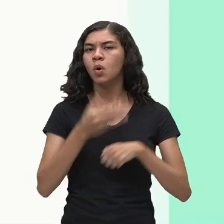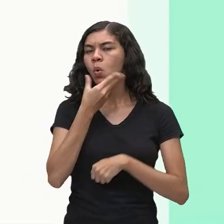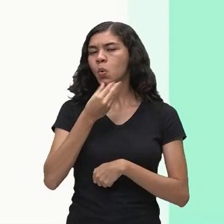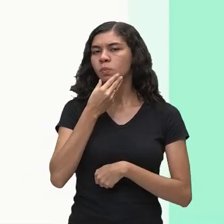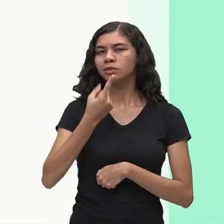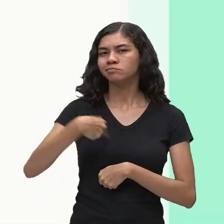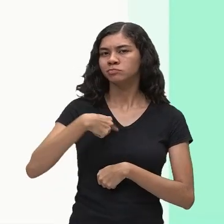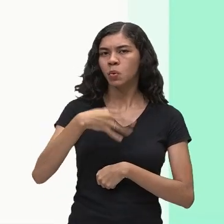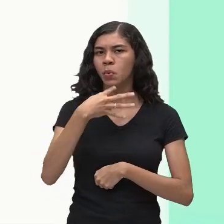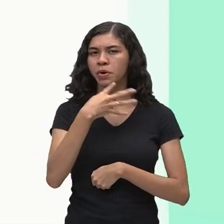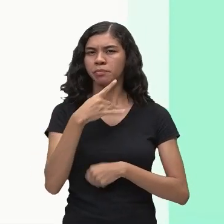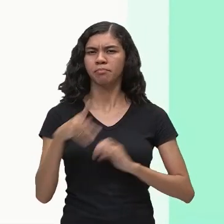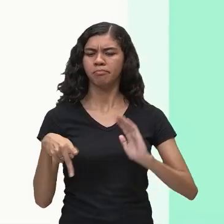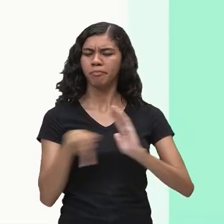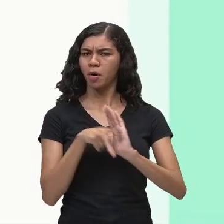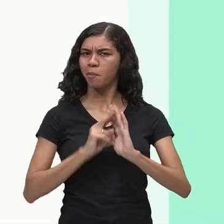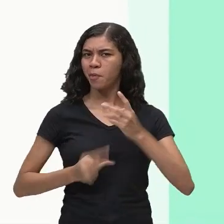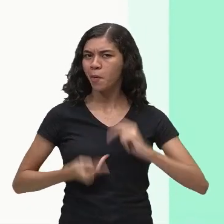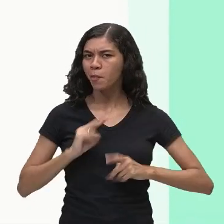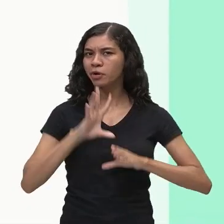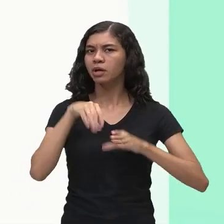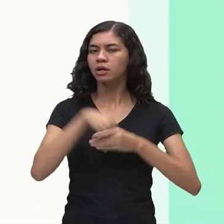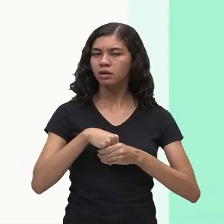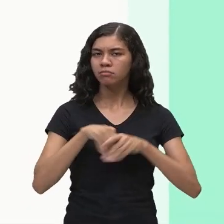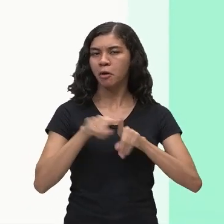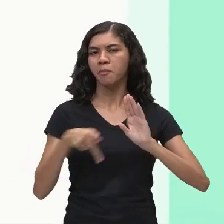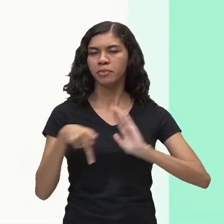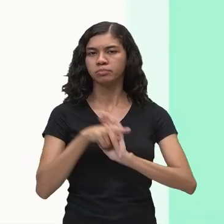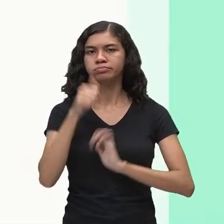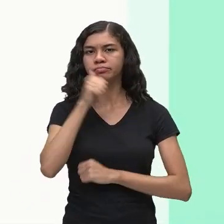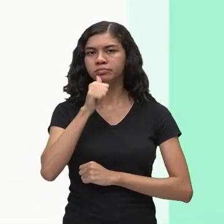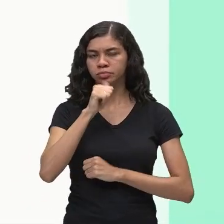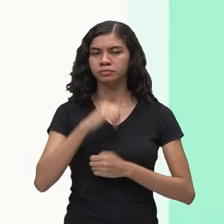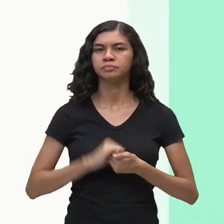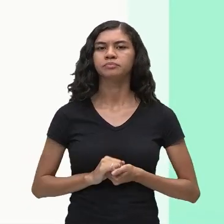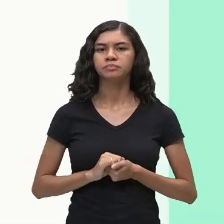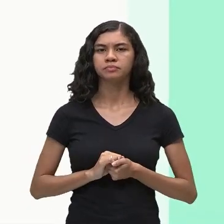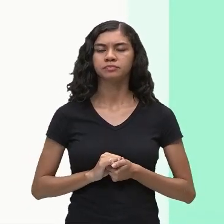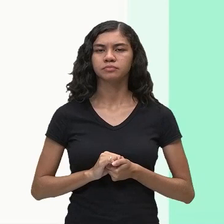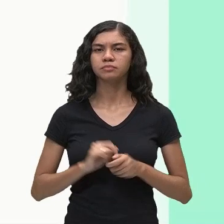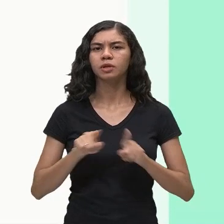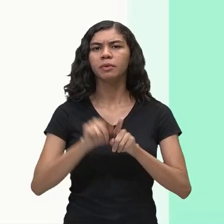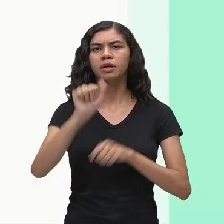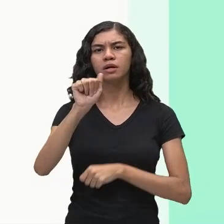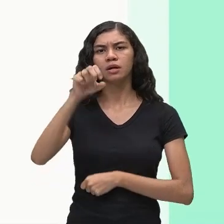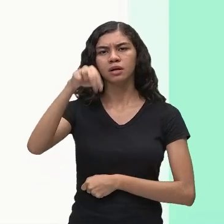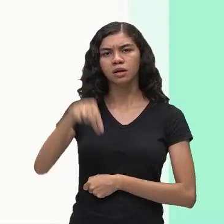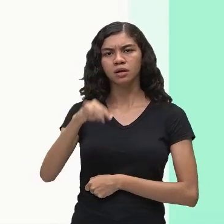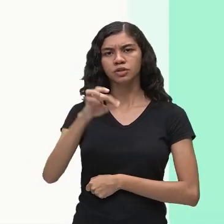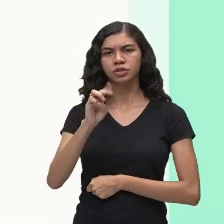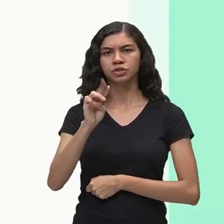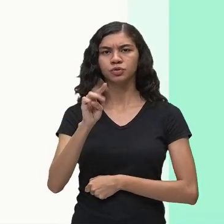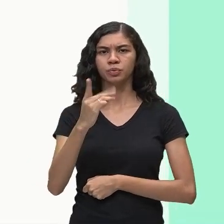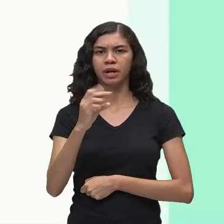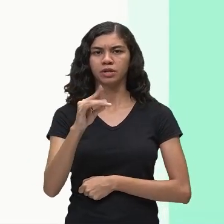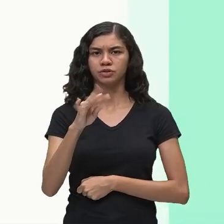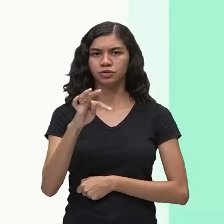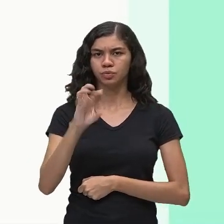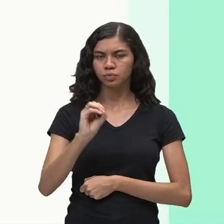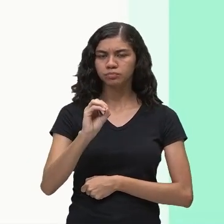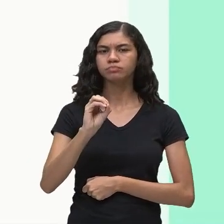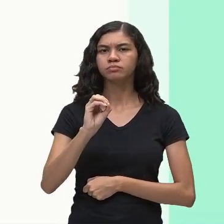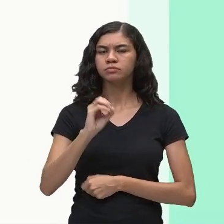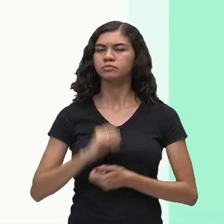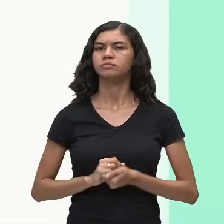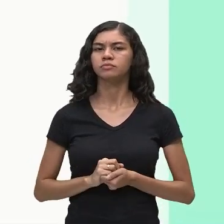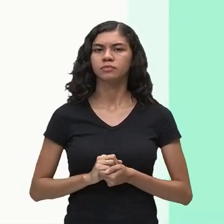conhecimento da função desse hormônio. E nós temos ainda o hormônio antidiurético ou vasopressina. Esse hormônio ele